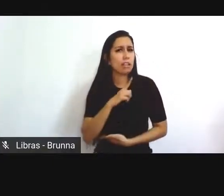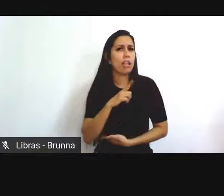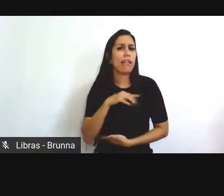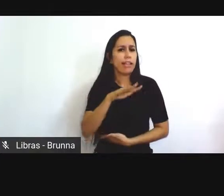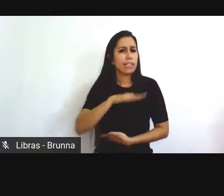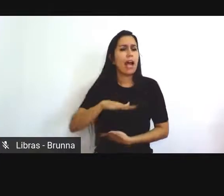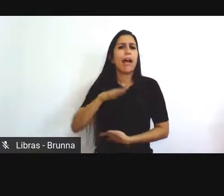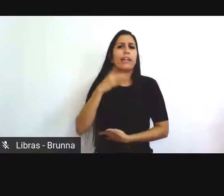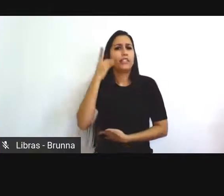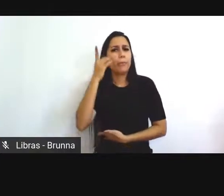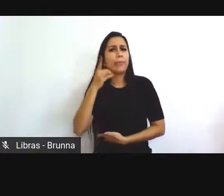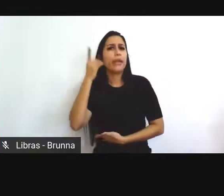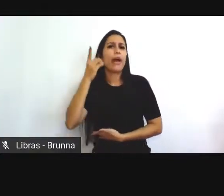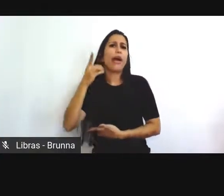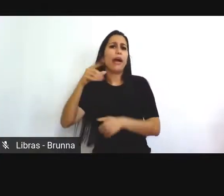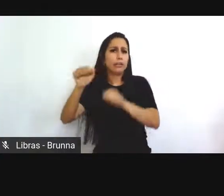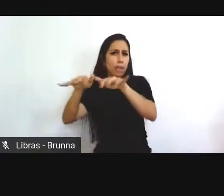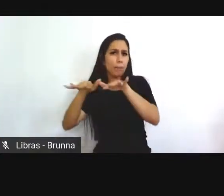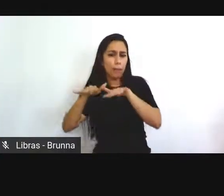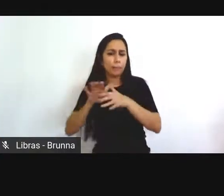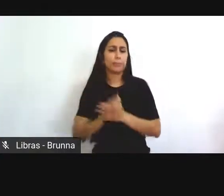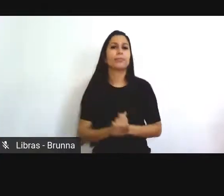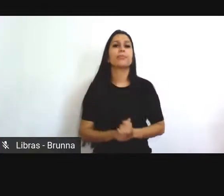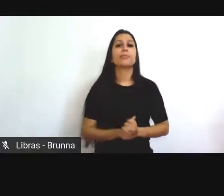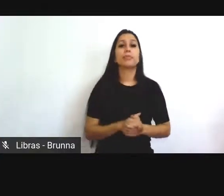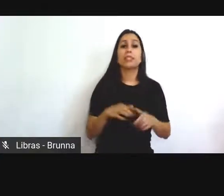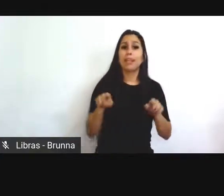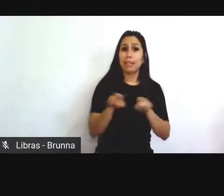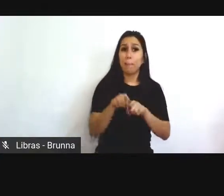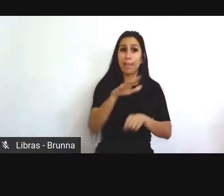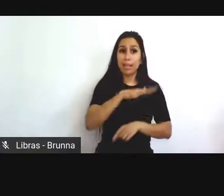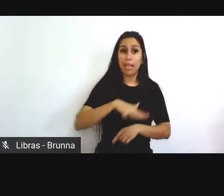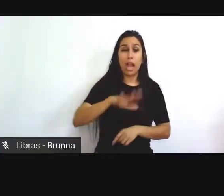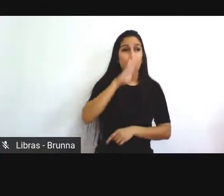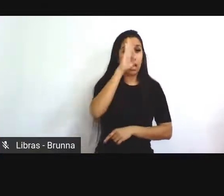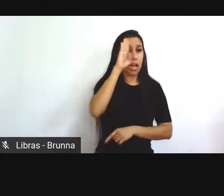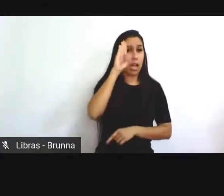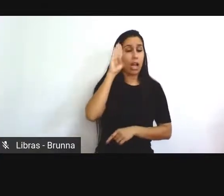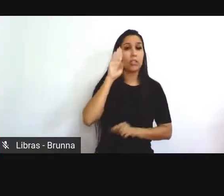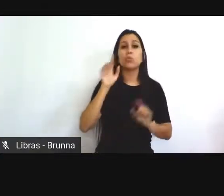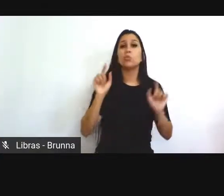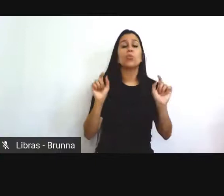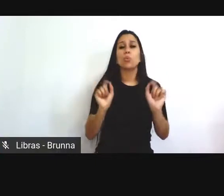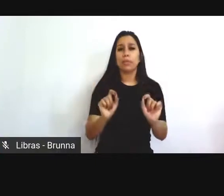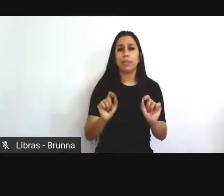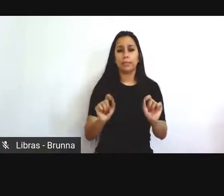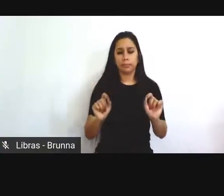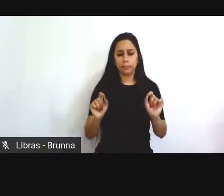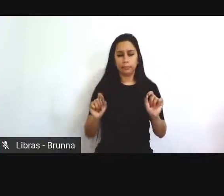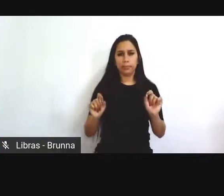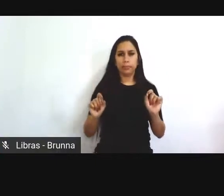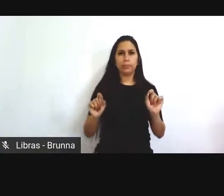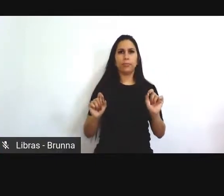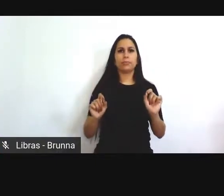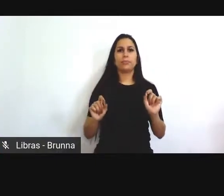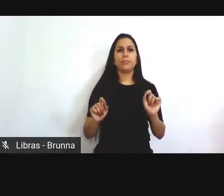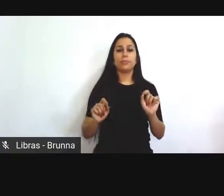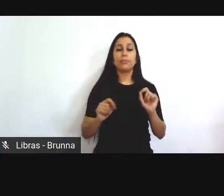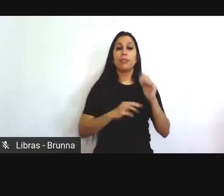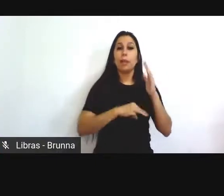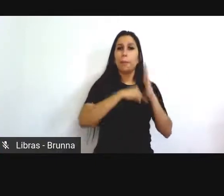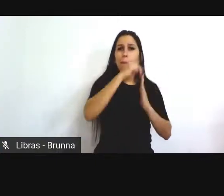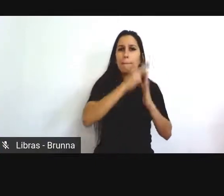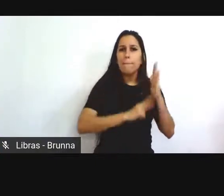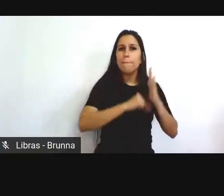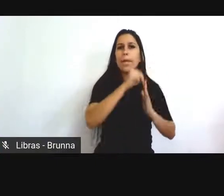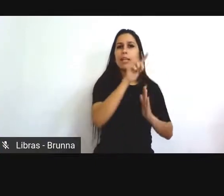Tá? Além disso, também do ponto de vista acadêmico, esse cuidado de métodos inferenciais, trabalhar com